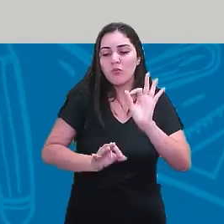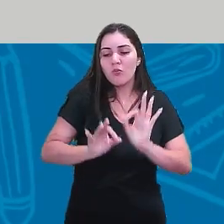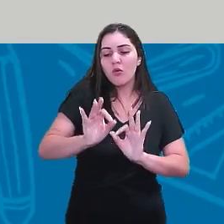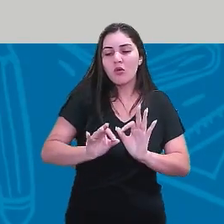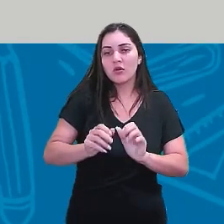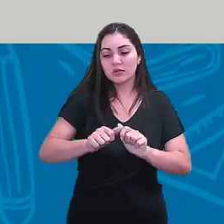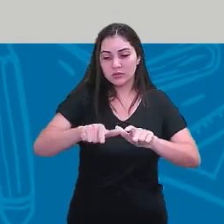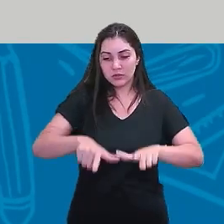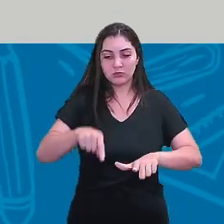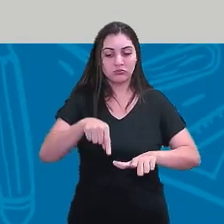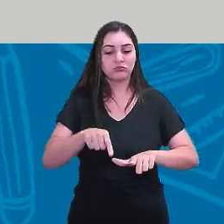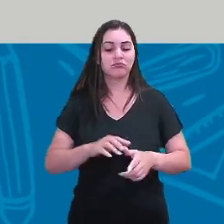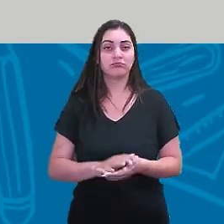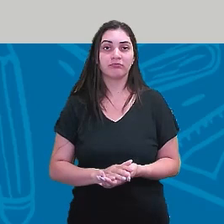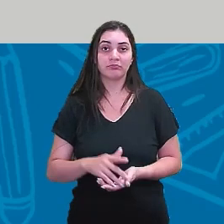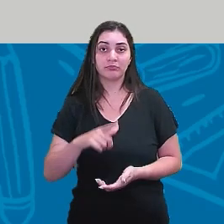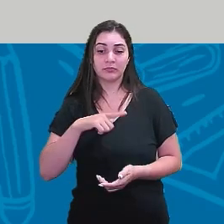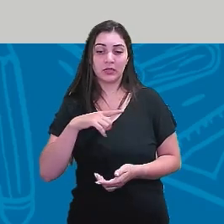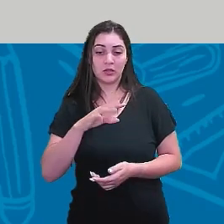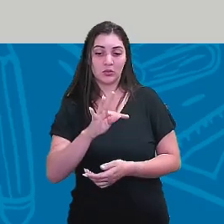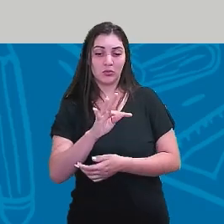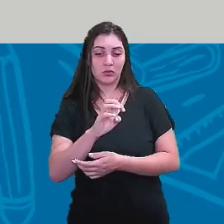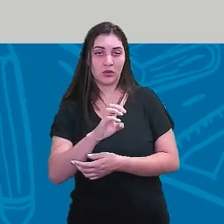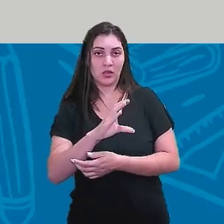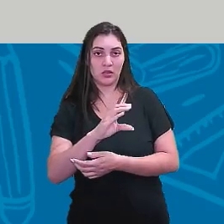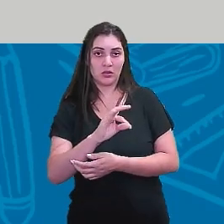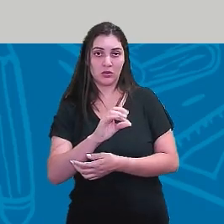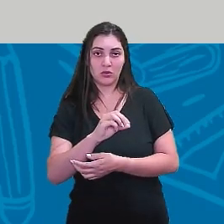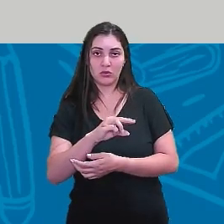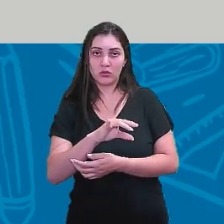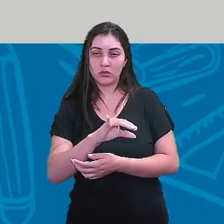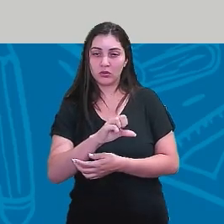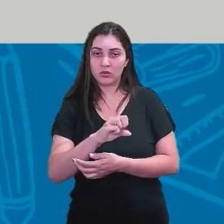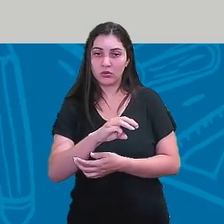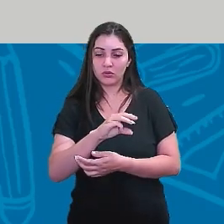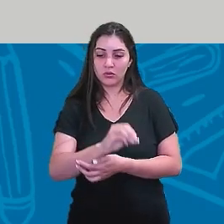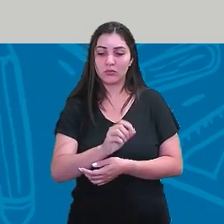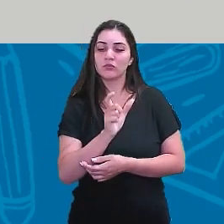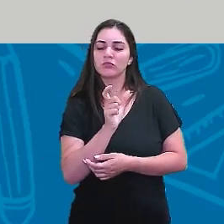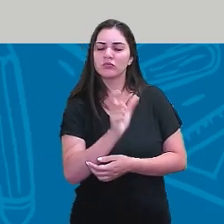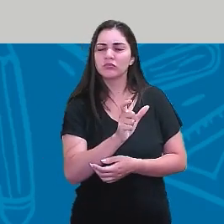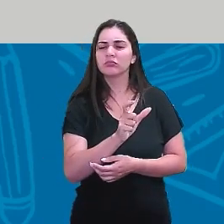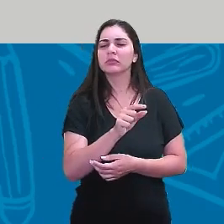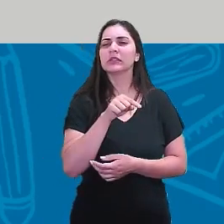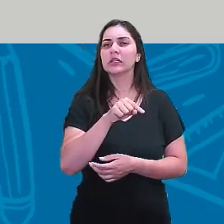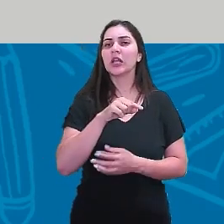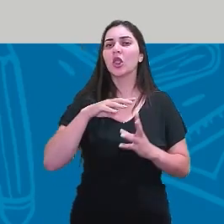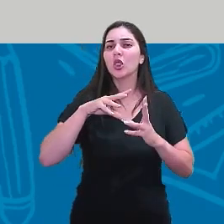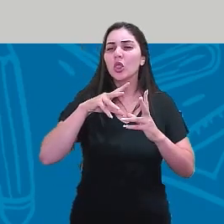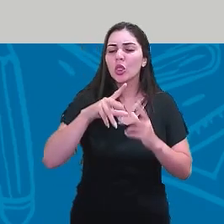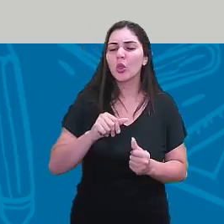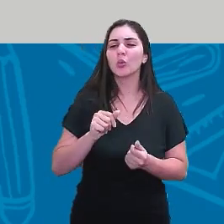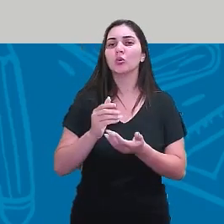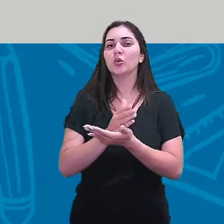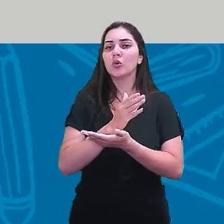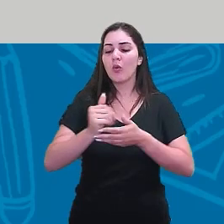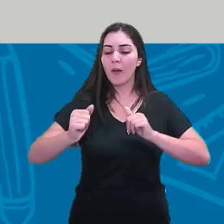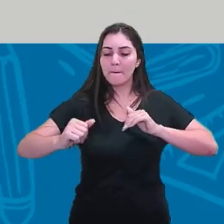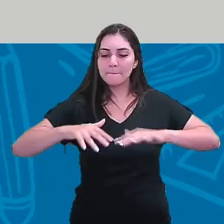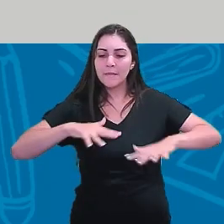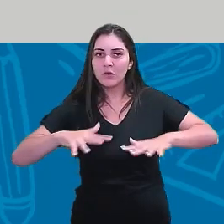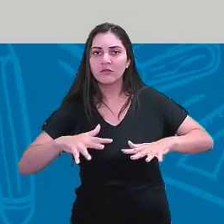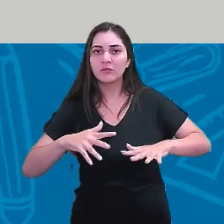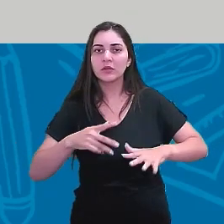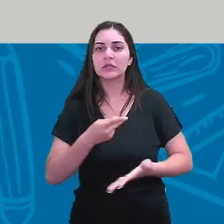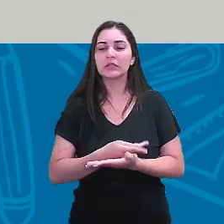certo? Vamos lá. O tectonismo, também chamado de diastrofismo, é todo e qualquer movimento